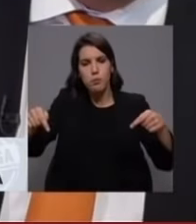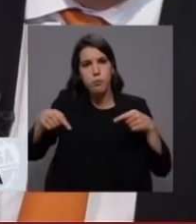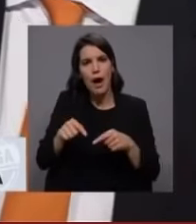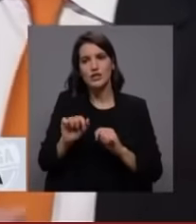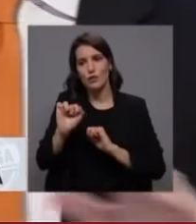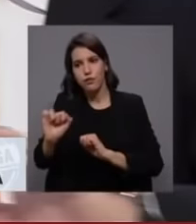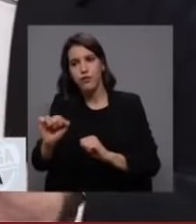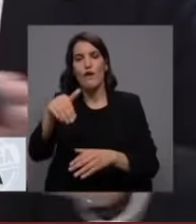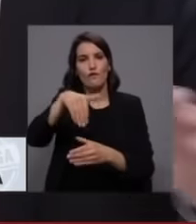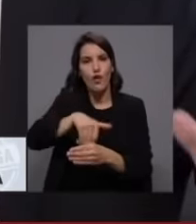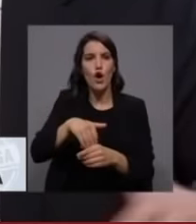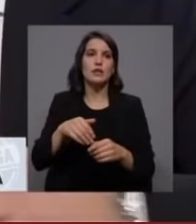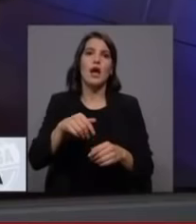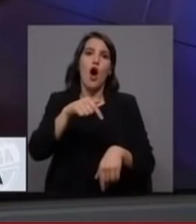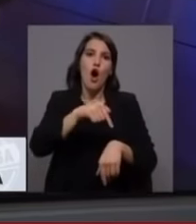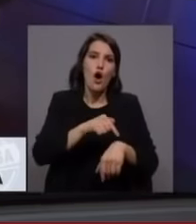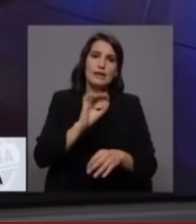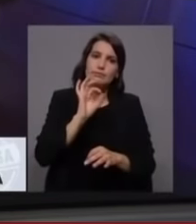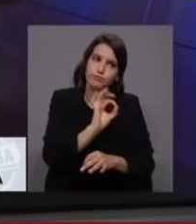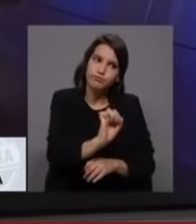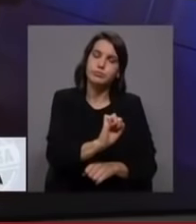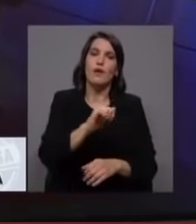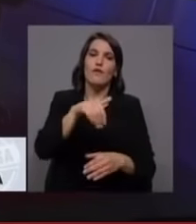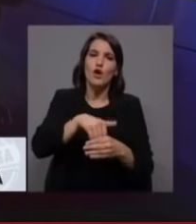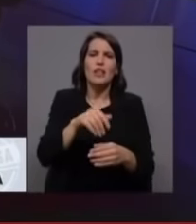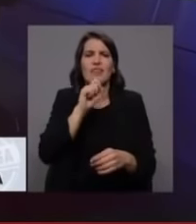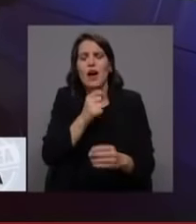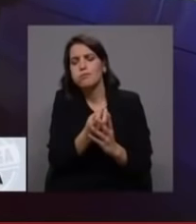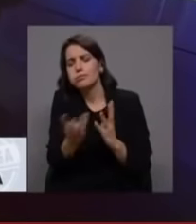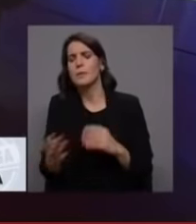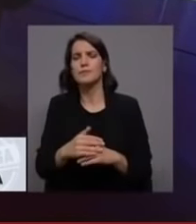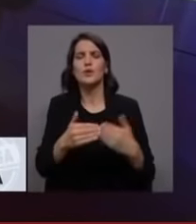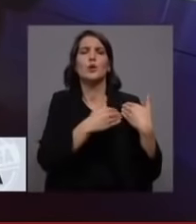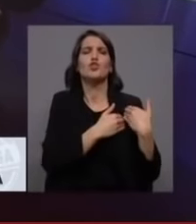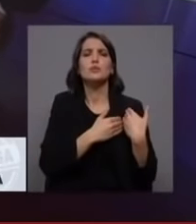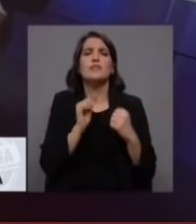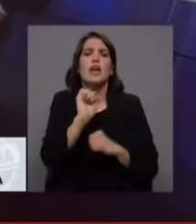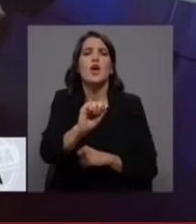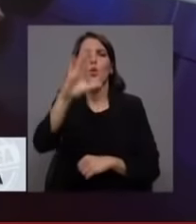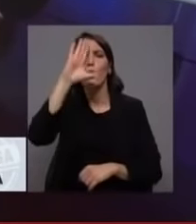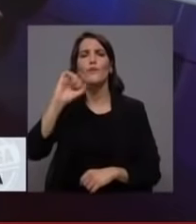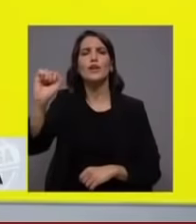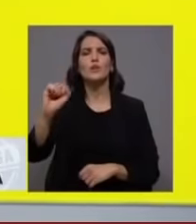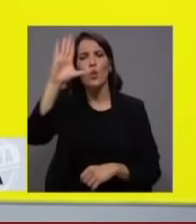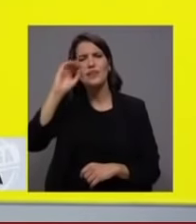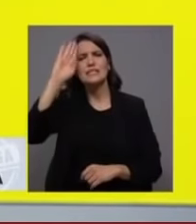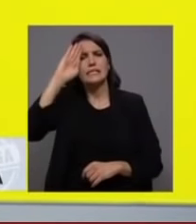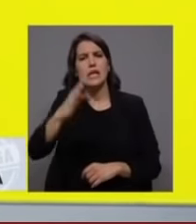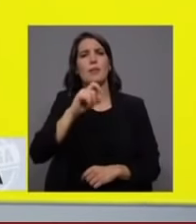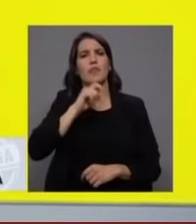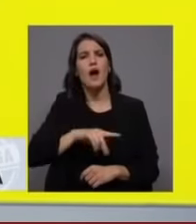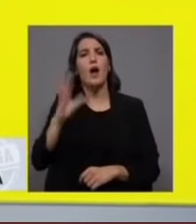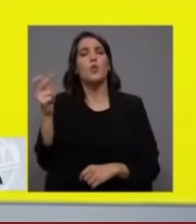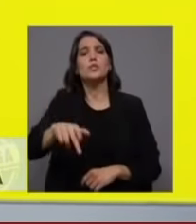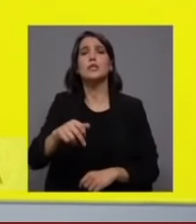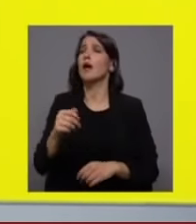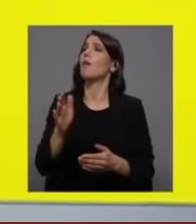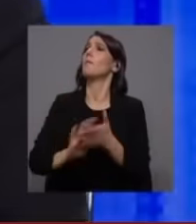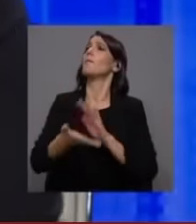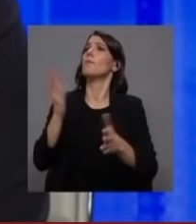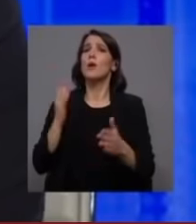horas próprios para ele estar alguma responsável uma para lembrando nessa que está exposta a dica do governo o governo sabia que isso ia acontecer e não